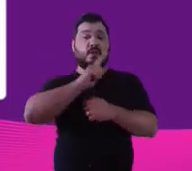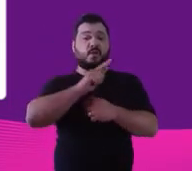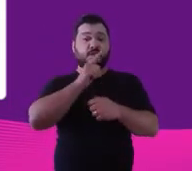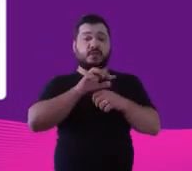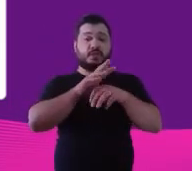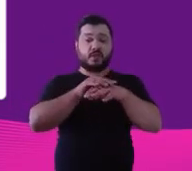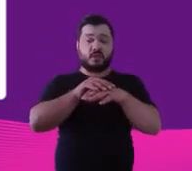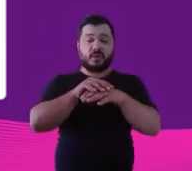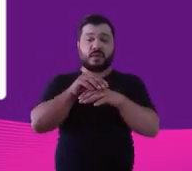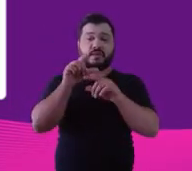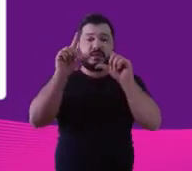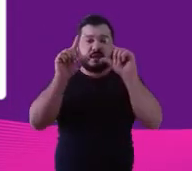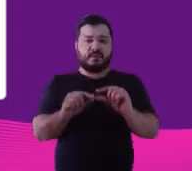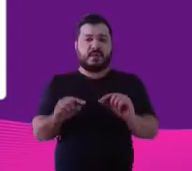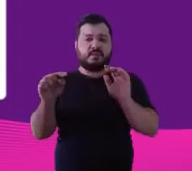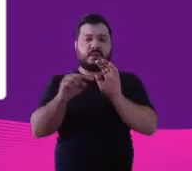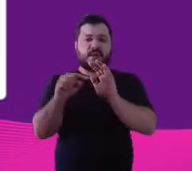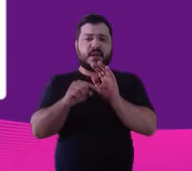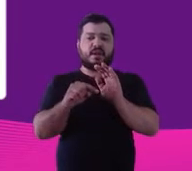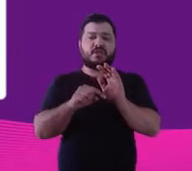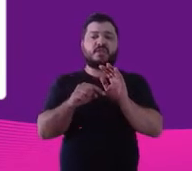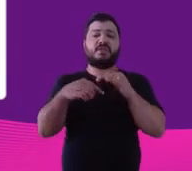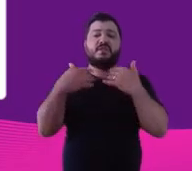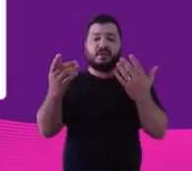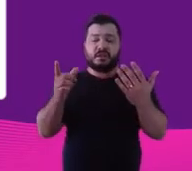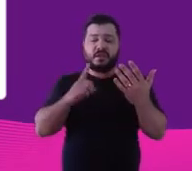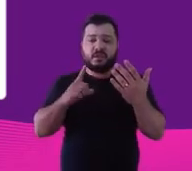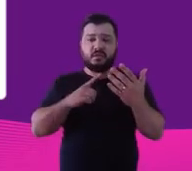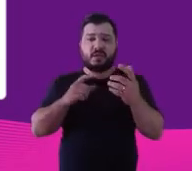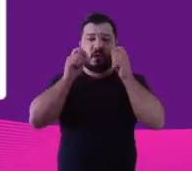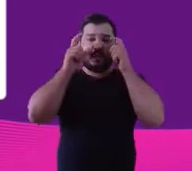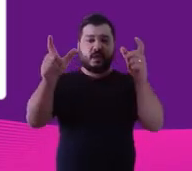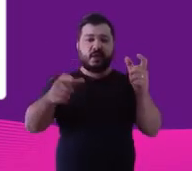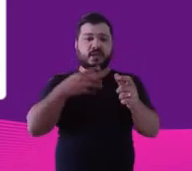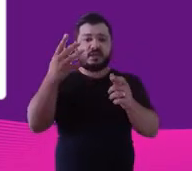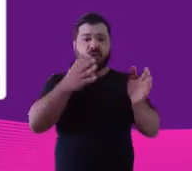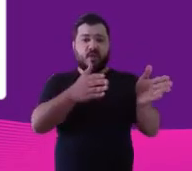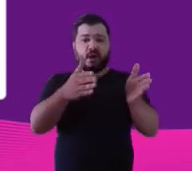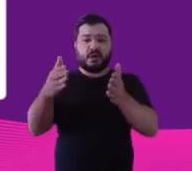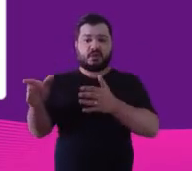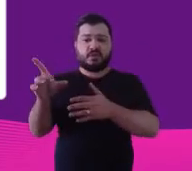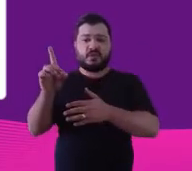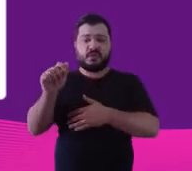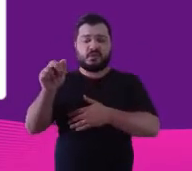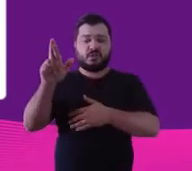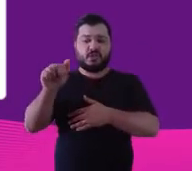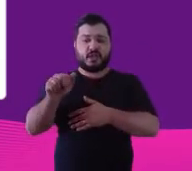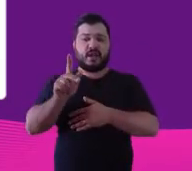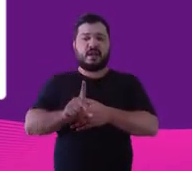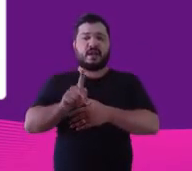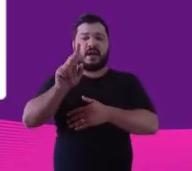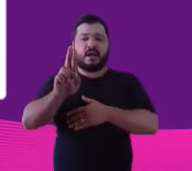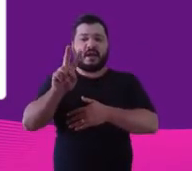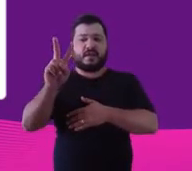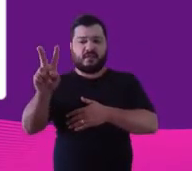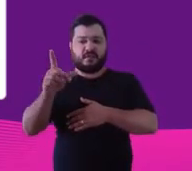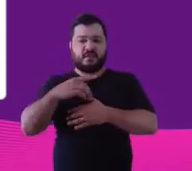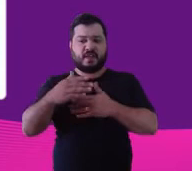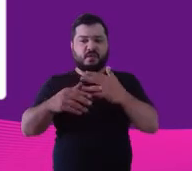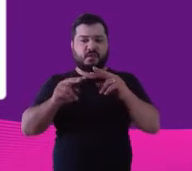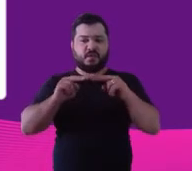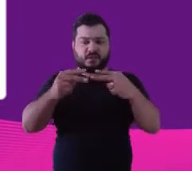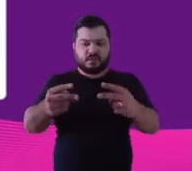de doença residual mínima negativa que todo existe É nesse são quatro tipos de dar a carne e as partes